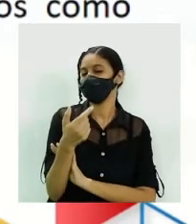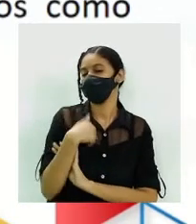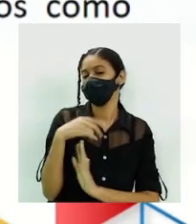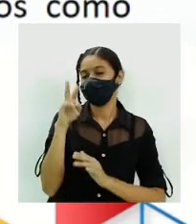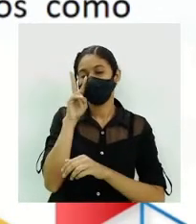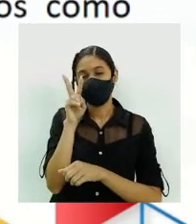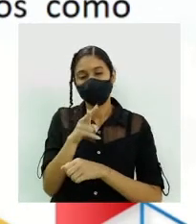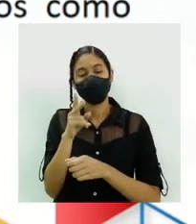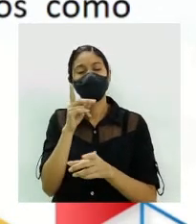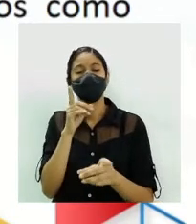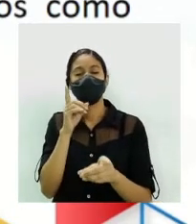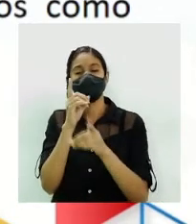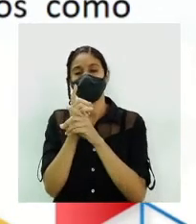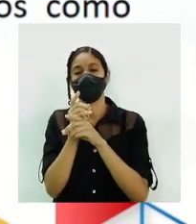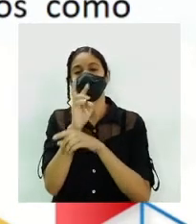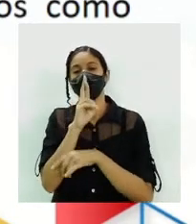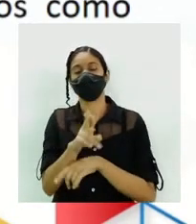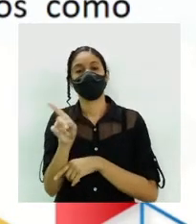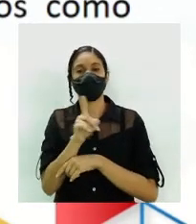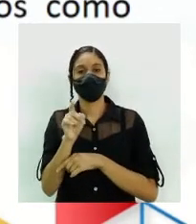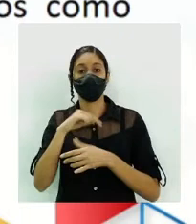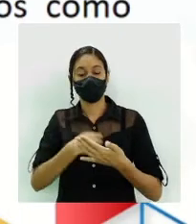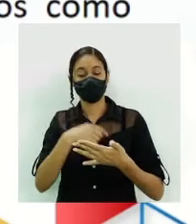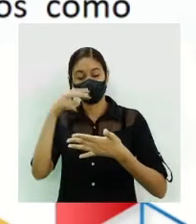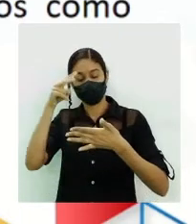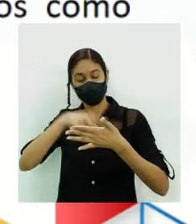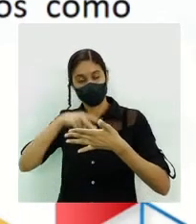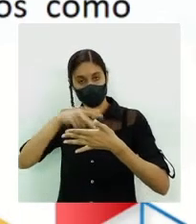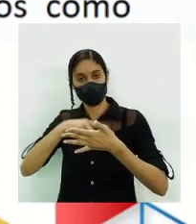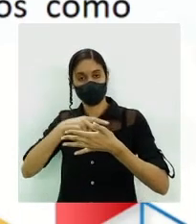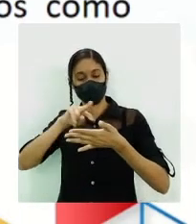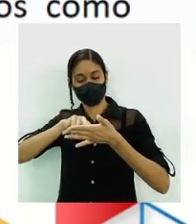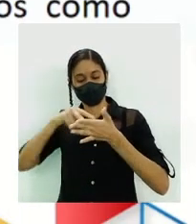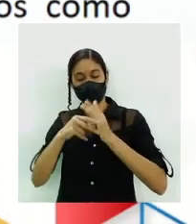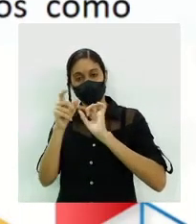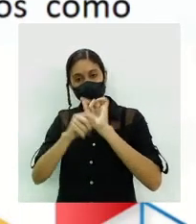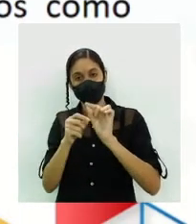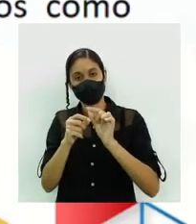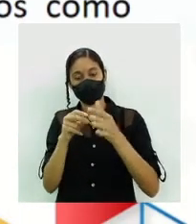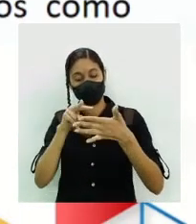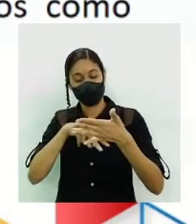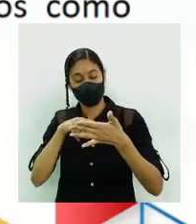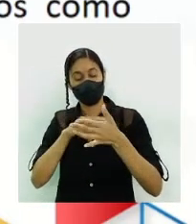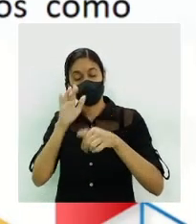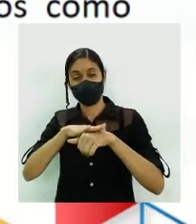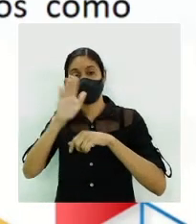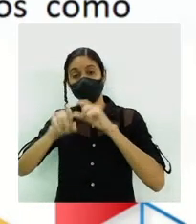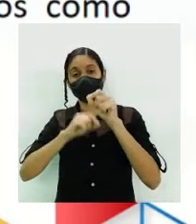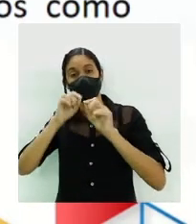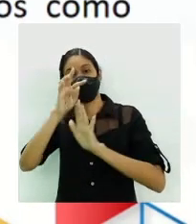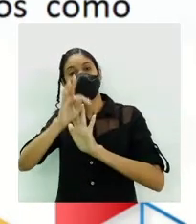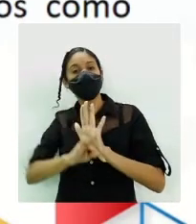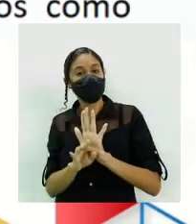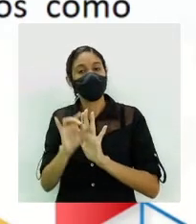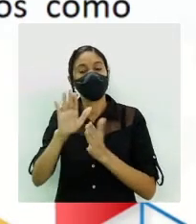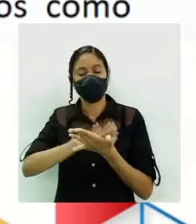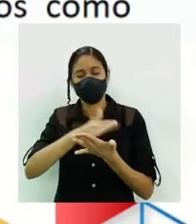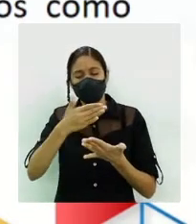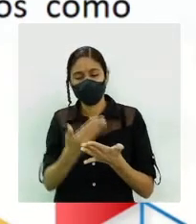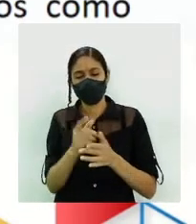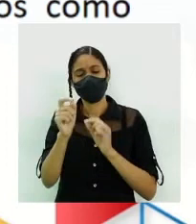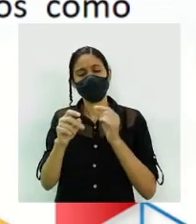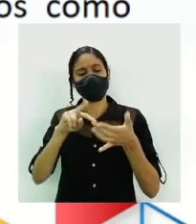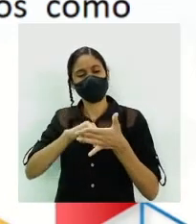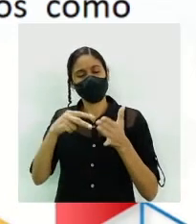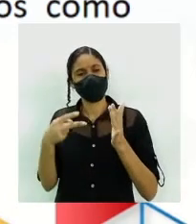Não. Quando a gente fala em leitura, a gente está falando em você ler além disso. É você interpretar as